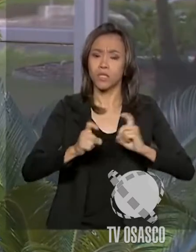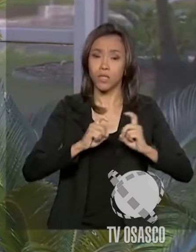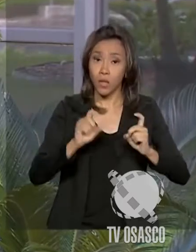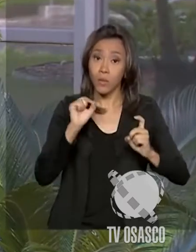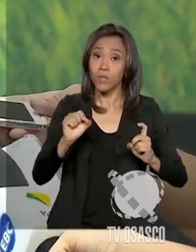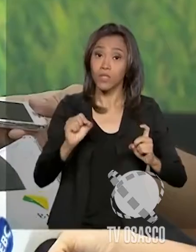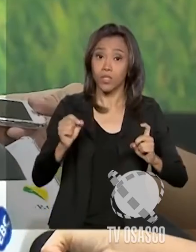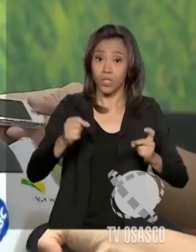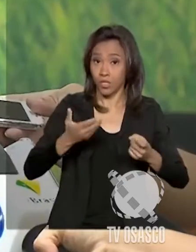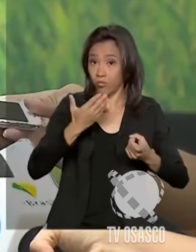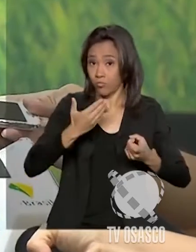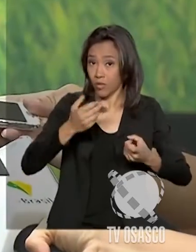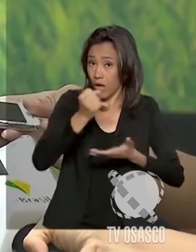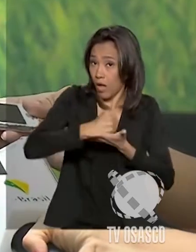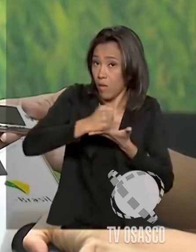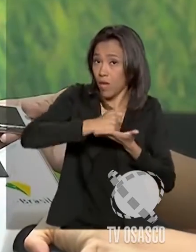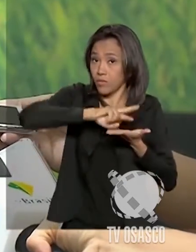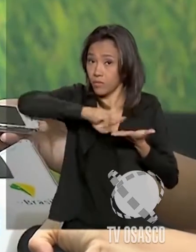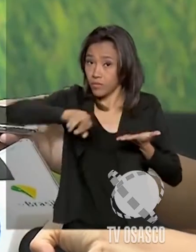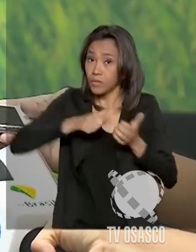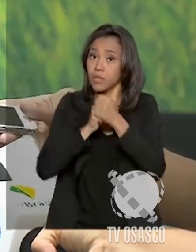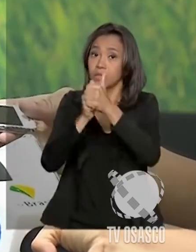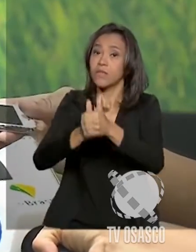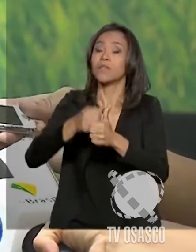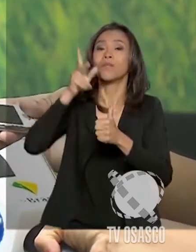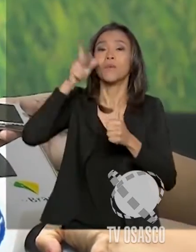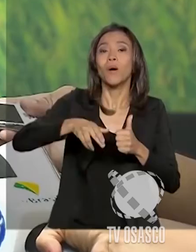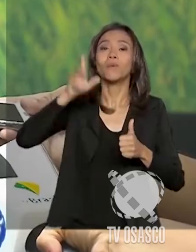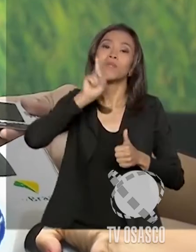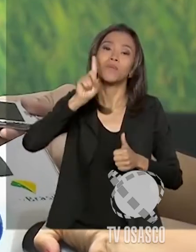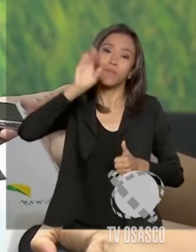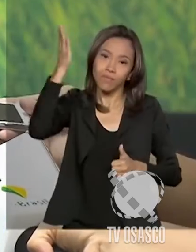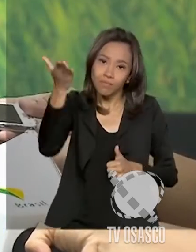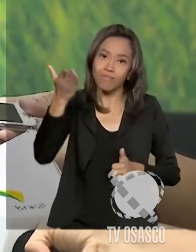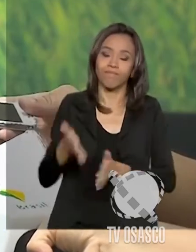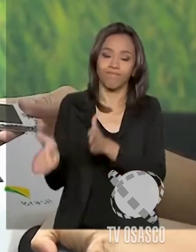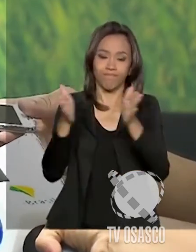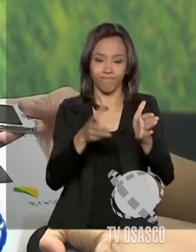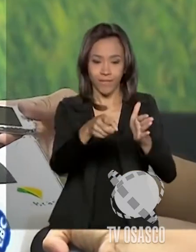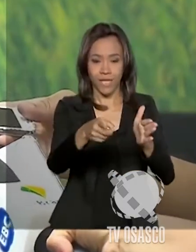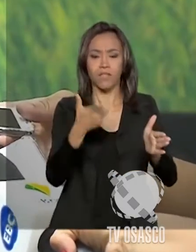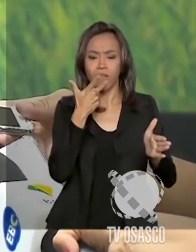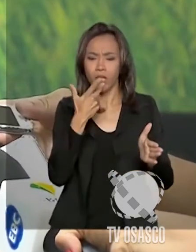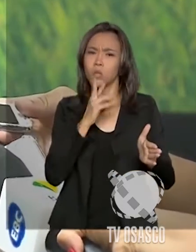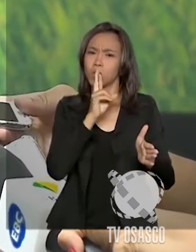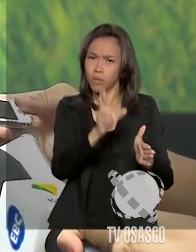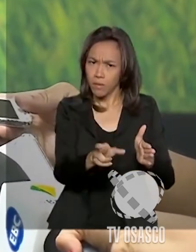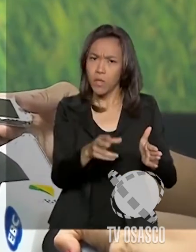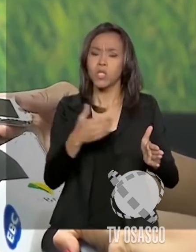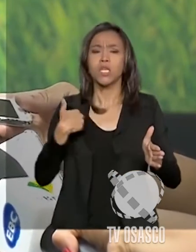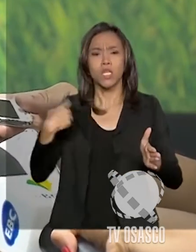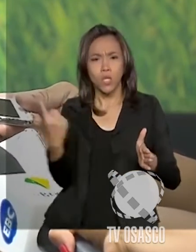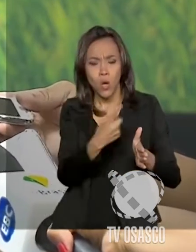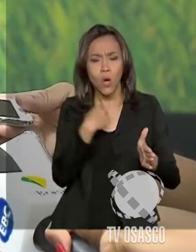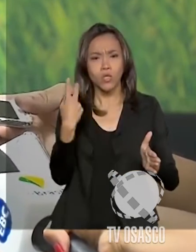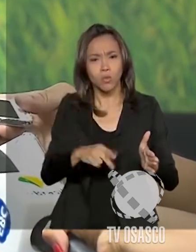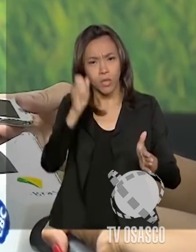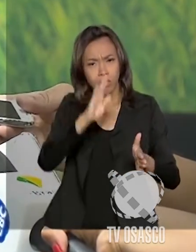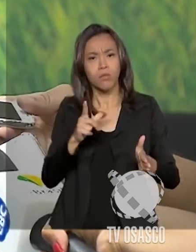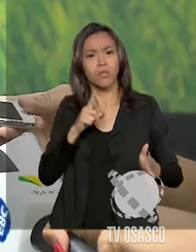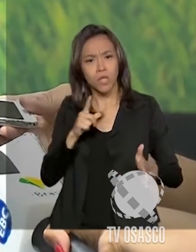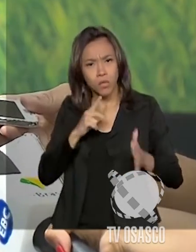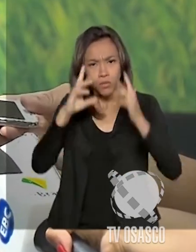Estados Unidos. De forma geral, está bastante seguro, nossos resultados apresentam dentro dos limites internacionais, dentro do que